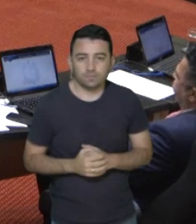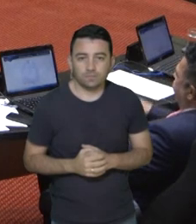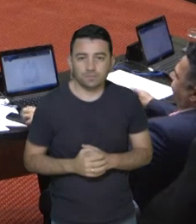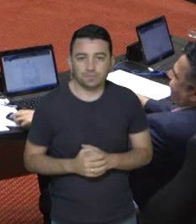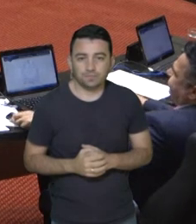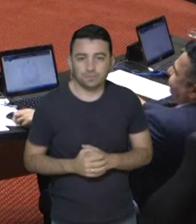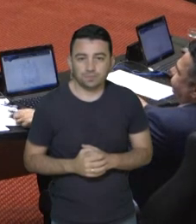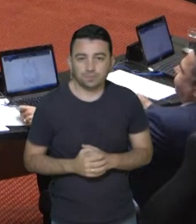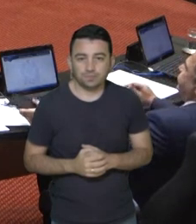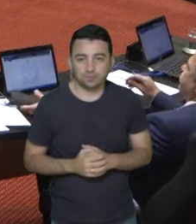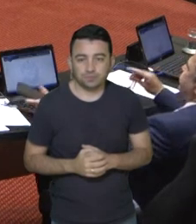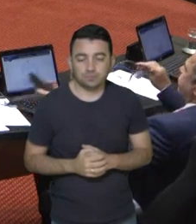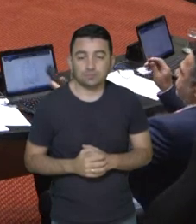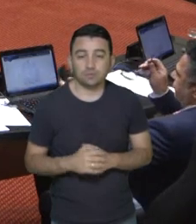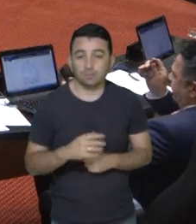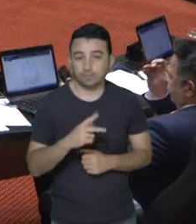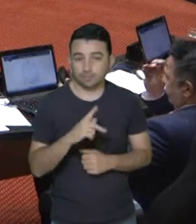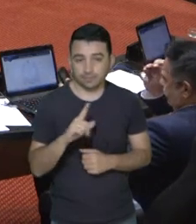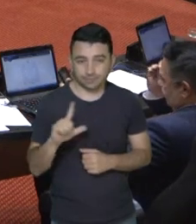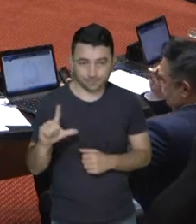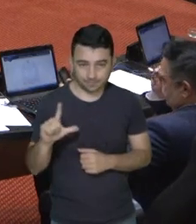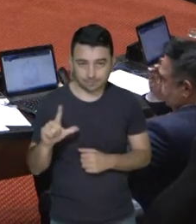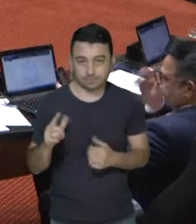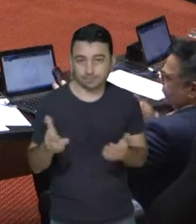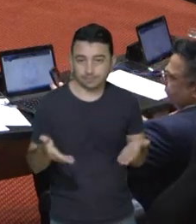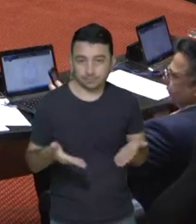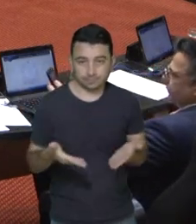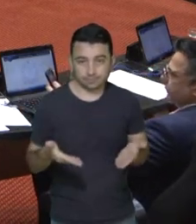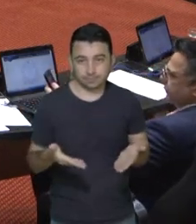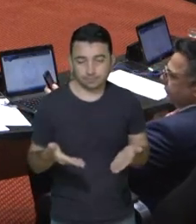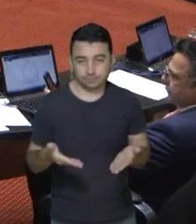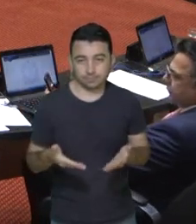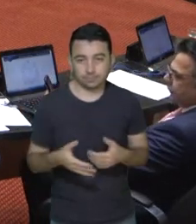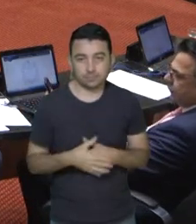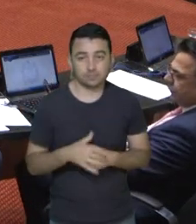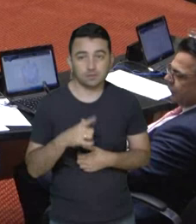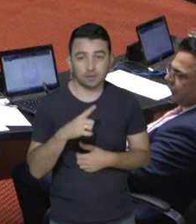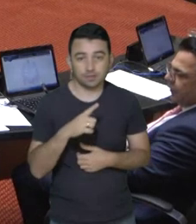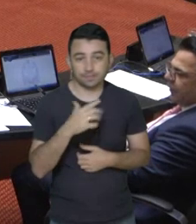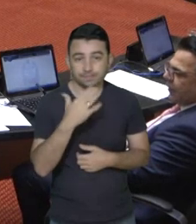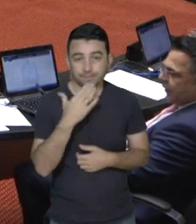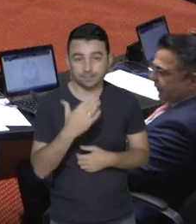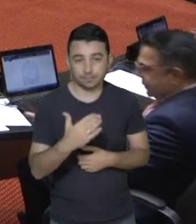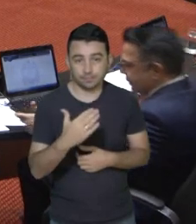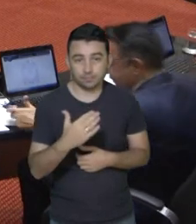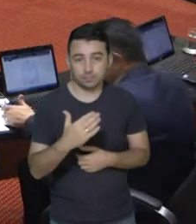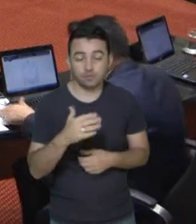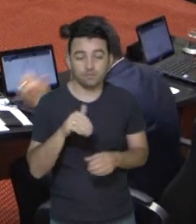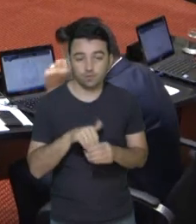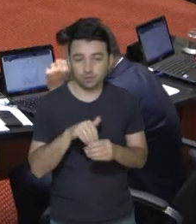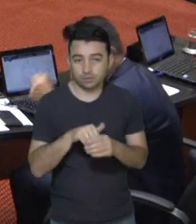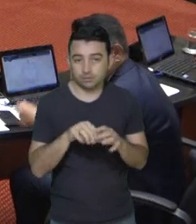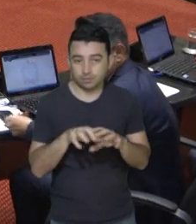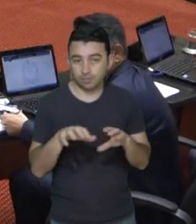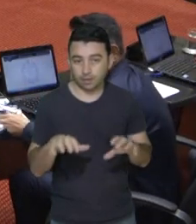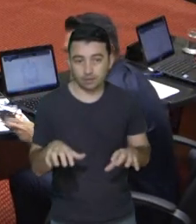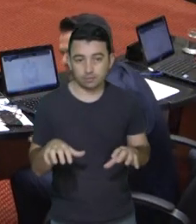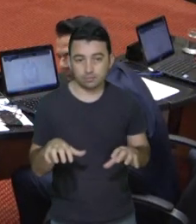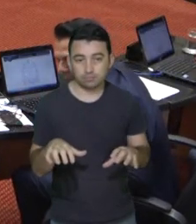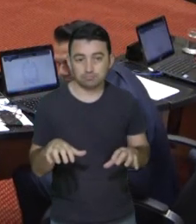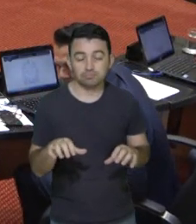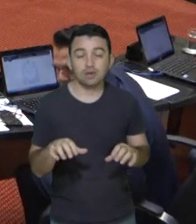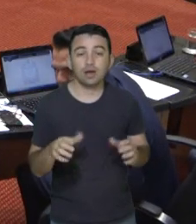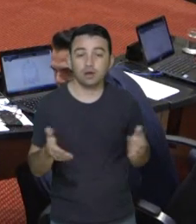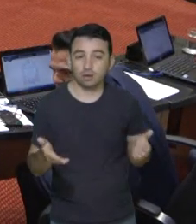que esse PL temos requerimentos de votação em separado, que será